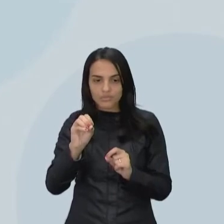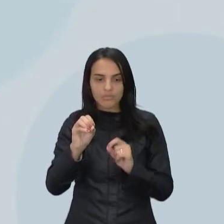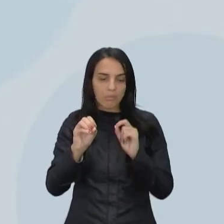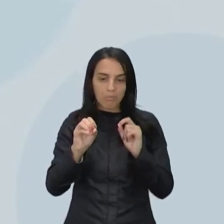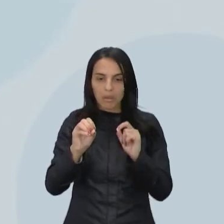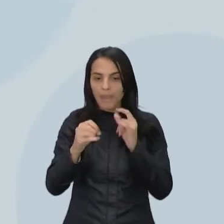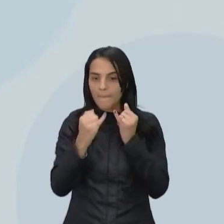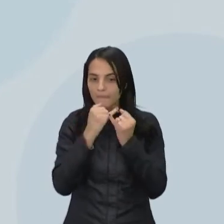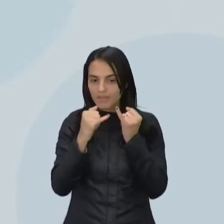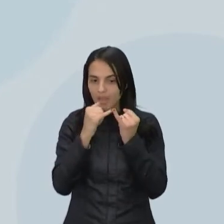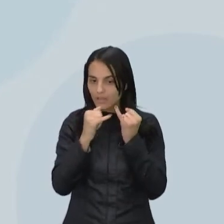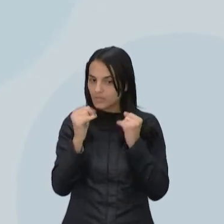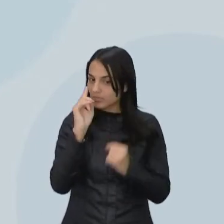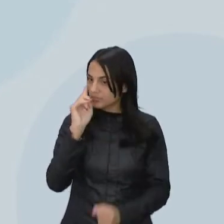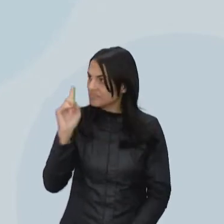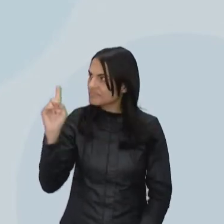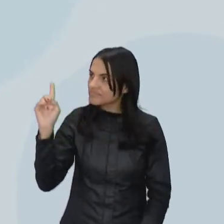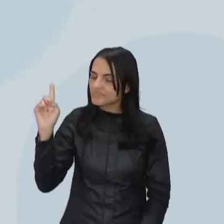é a metade dele,